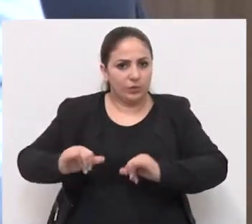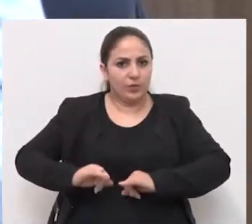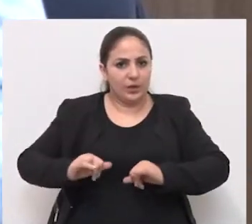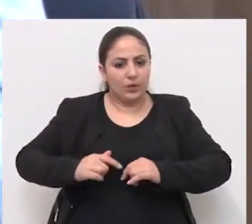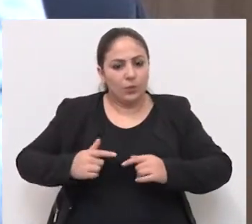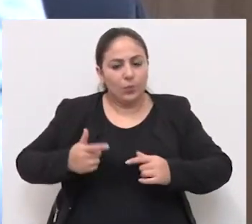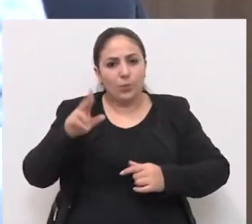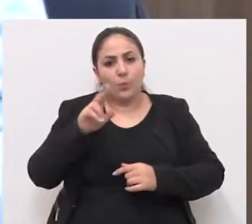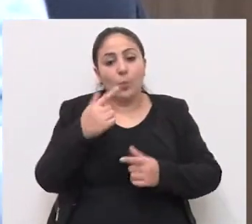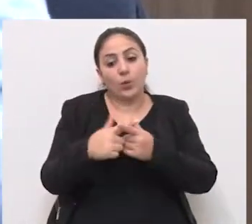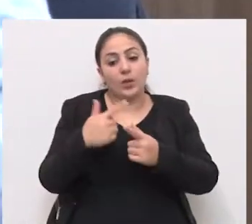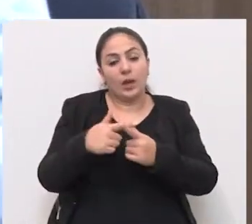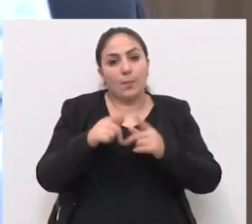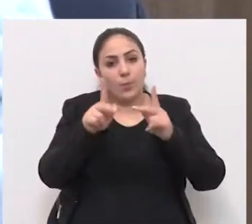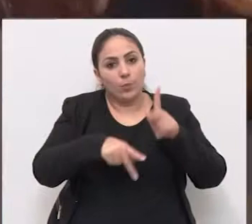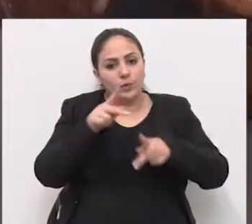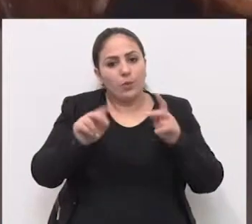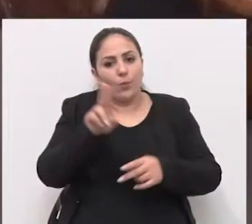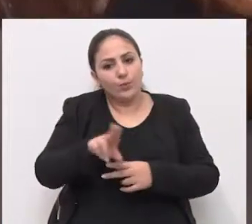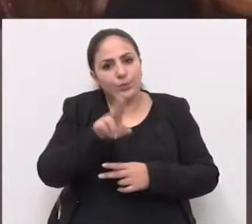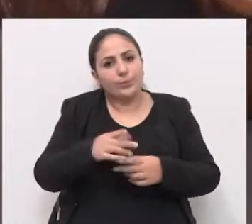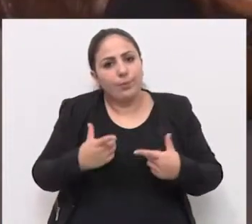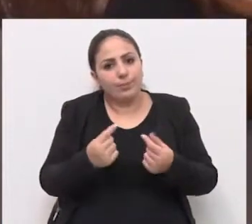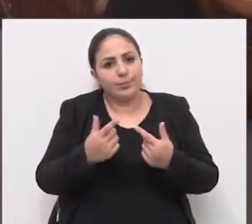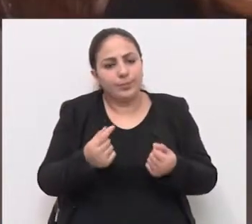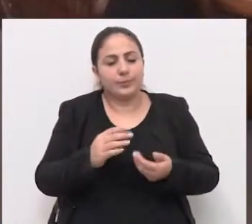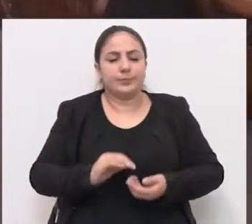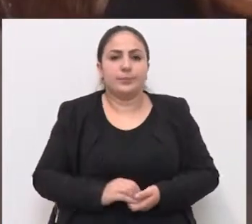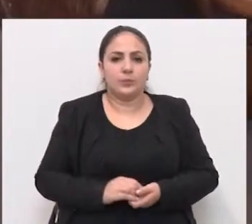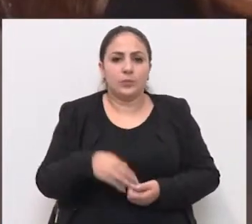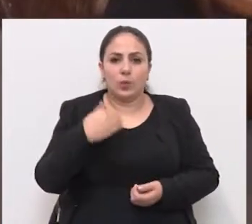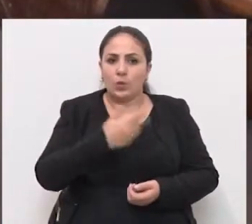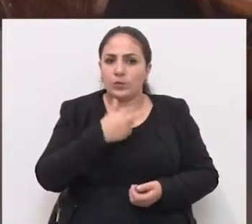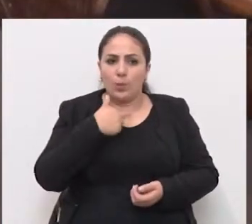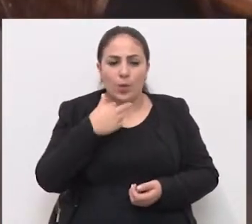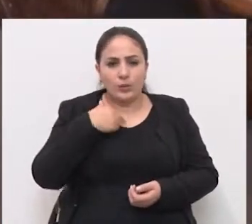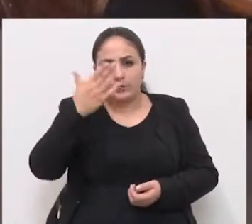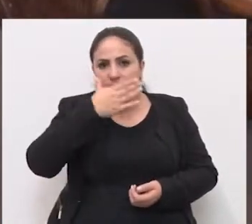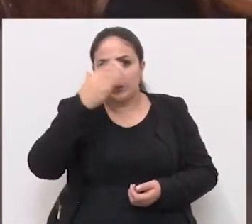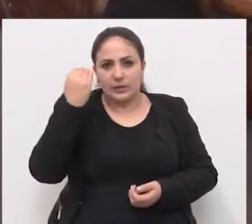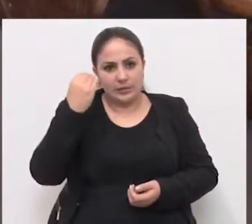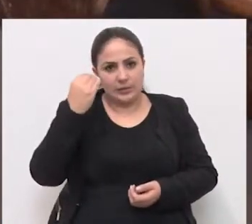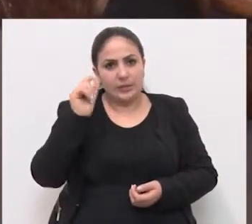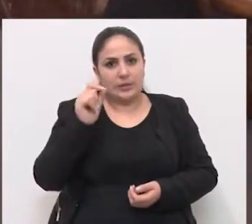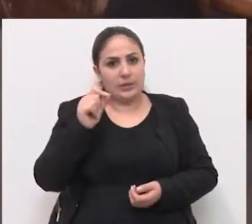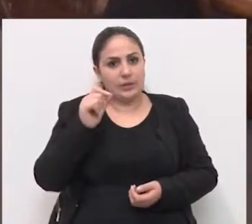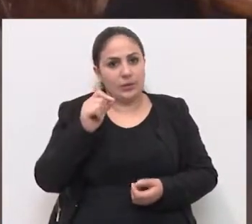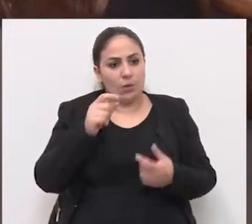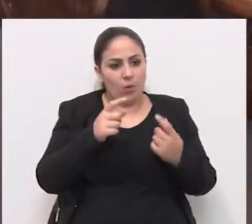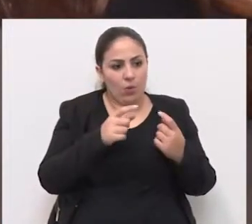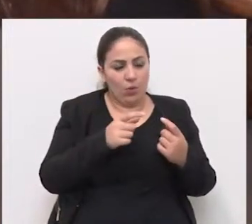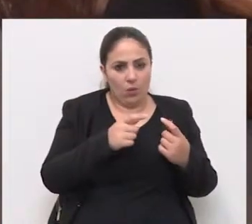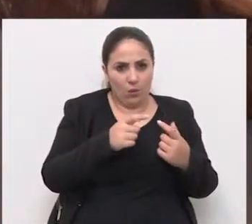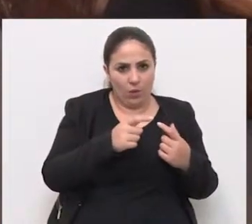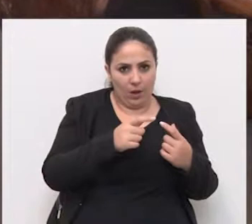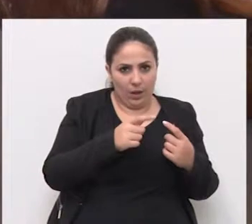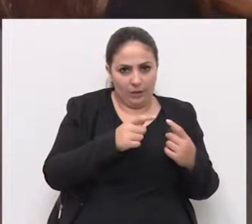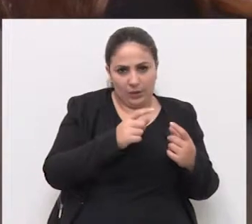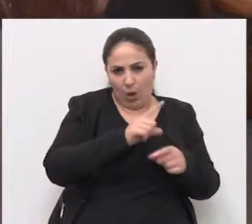consumo excessivo da população. Não podemos esquecer que o comércio não repassa essa sacola de graça, ela está